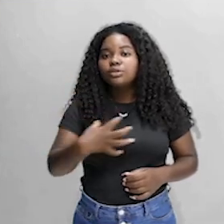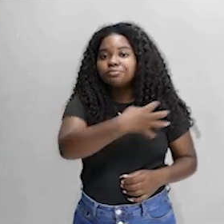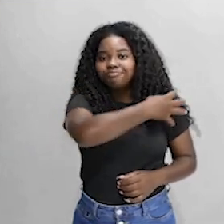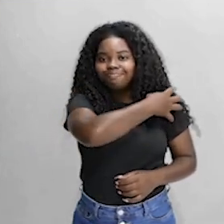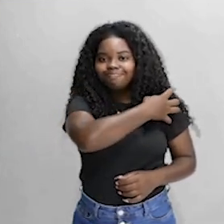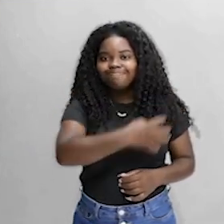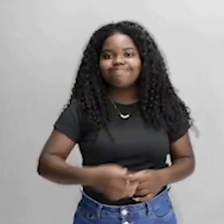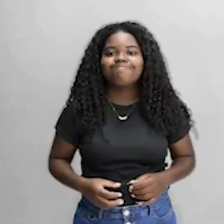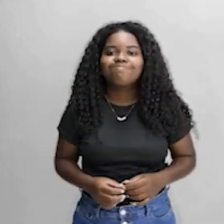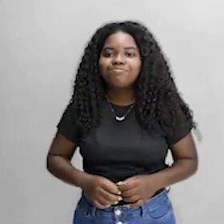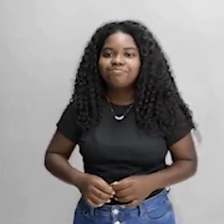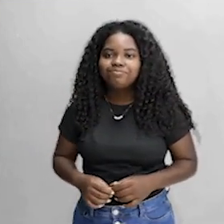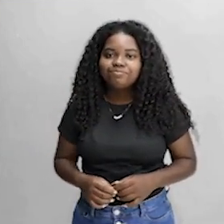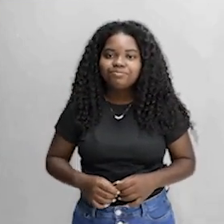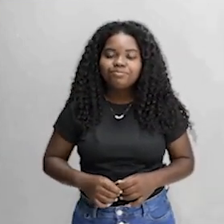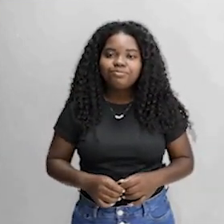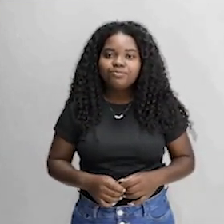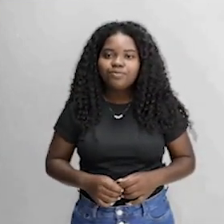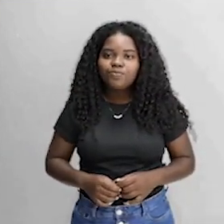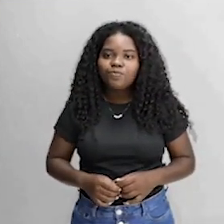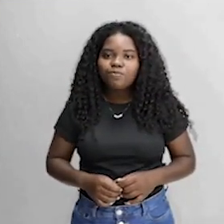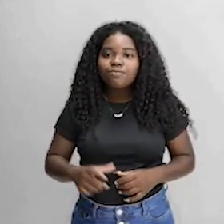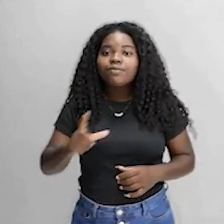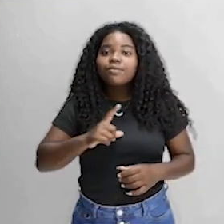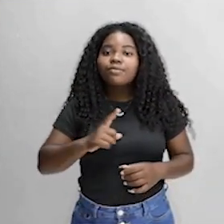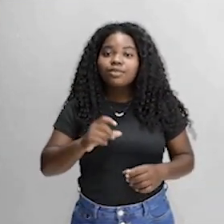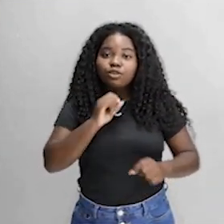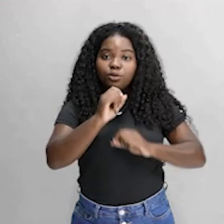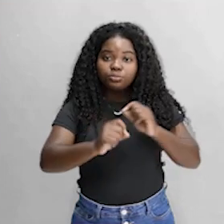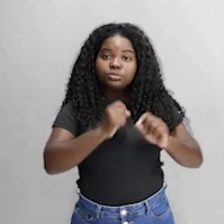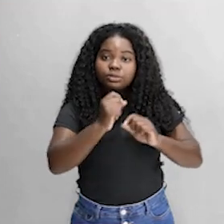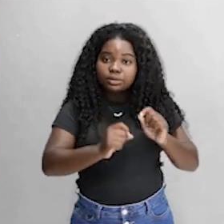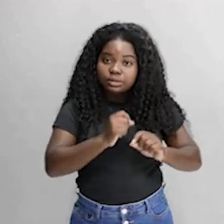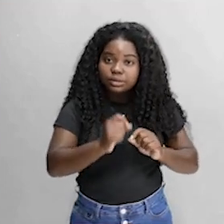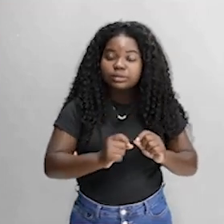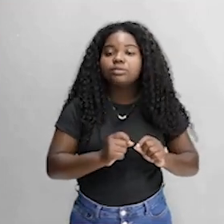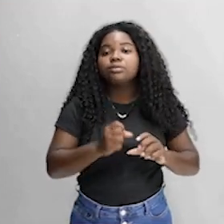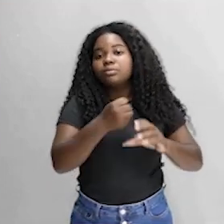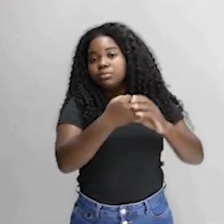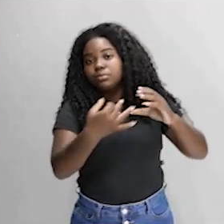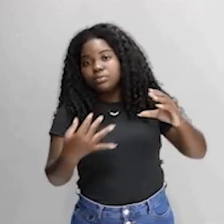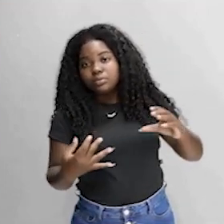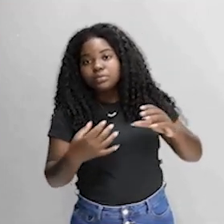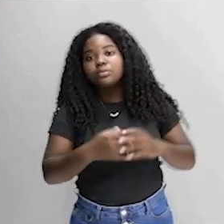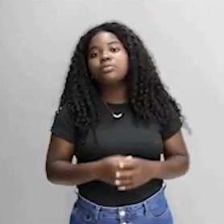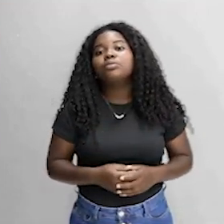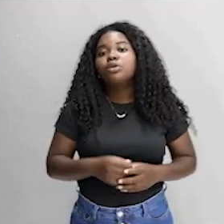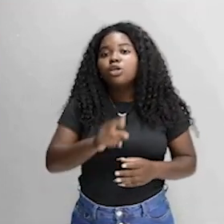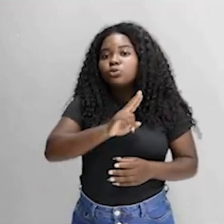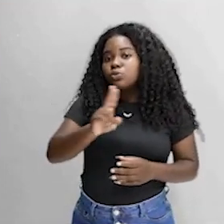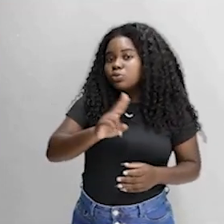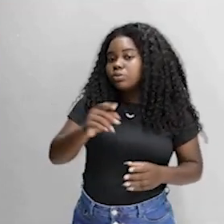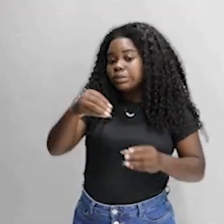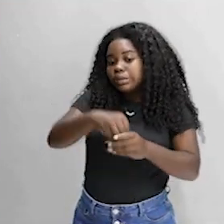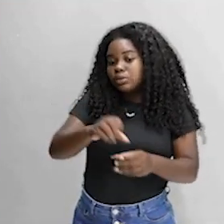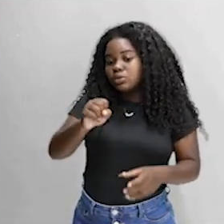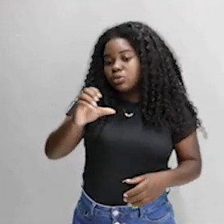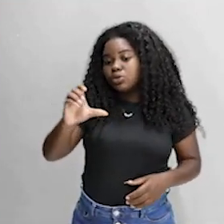Ok? Então, veja só, nós temos essa configuração dos termos dentro de um silogismo. E aqui vem uma outra dica,